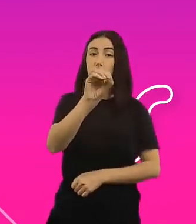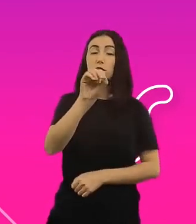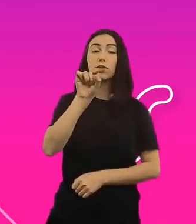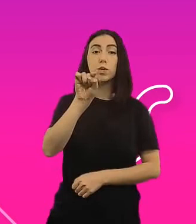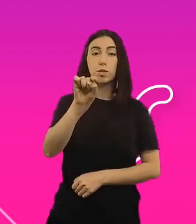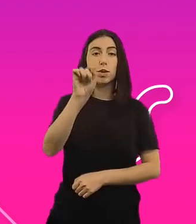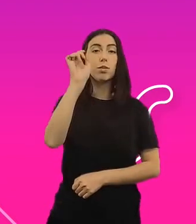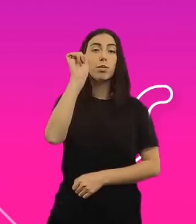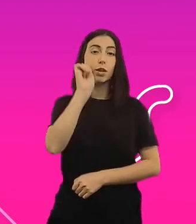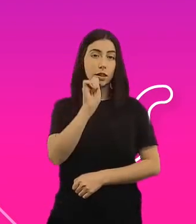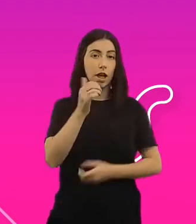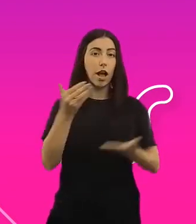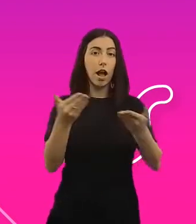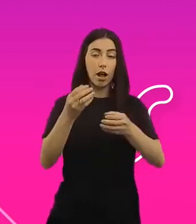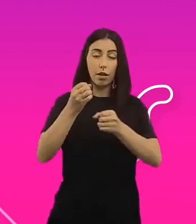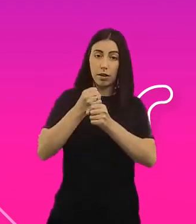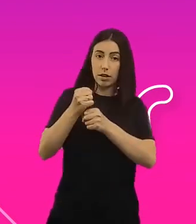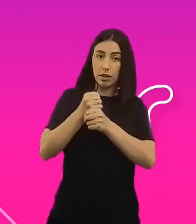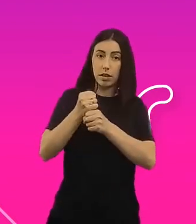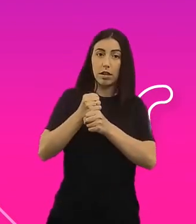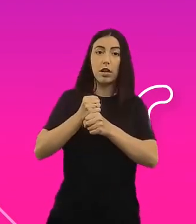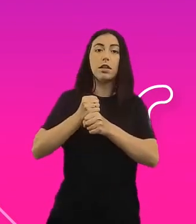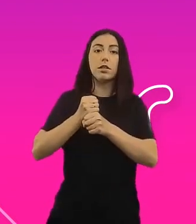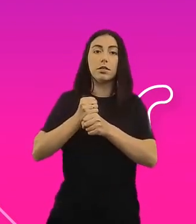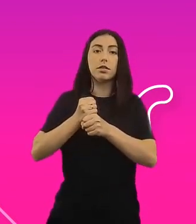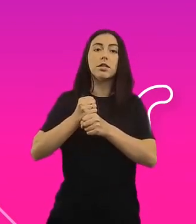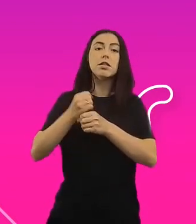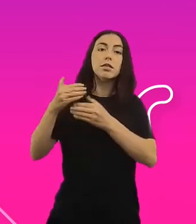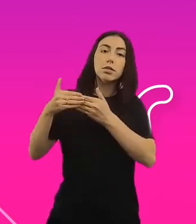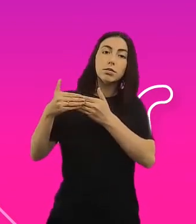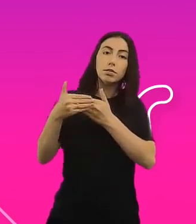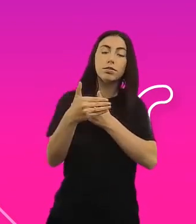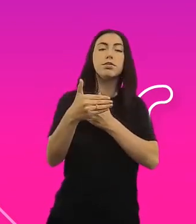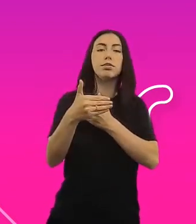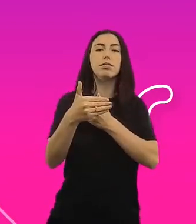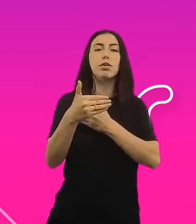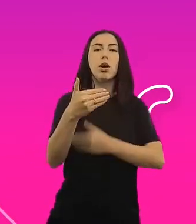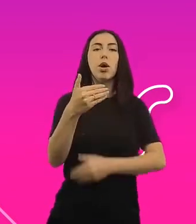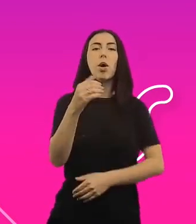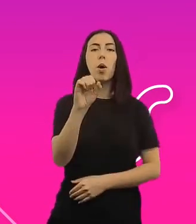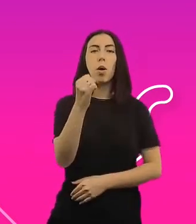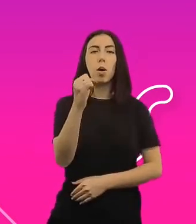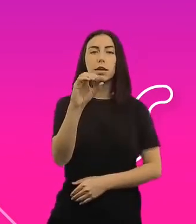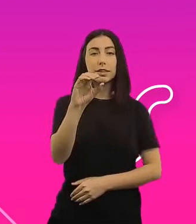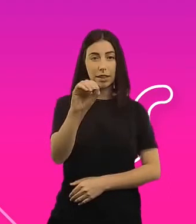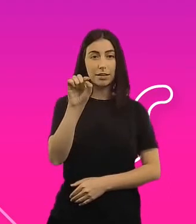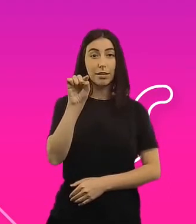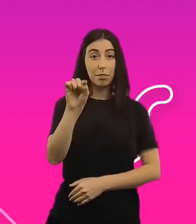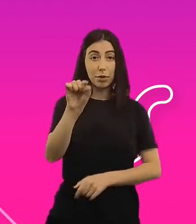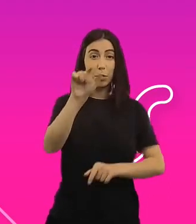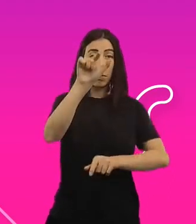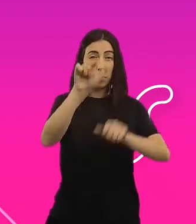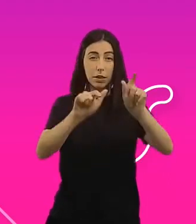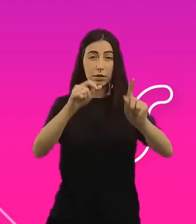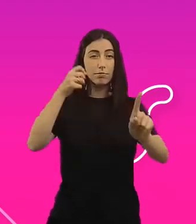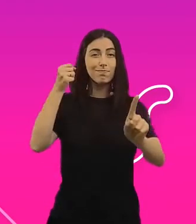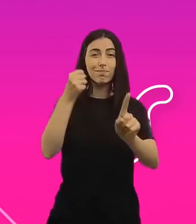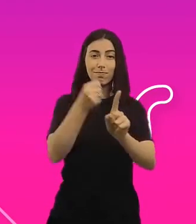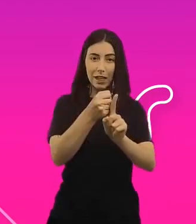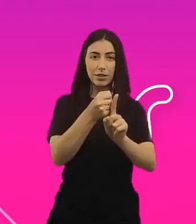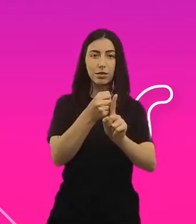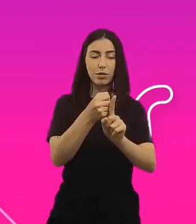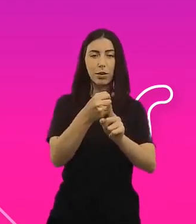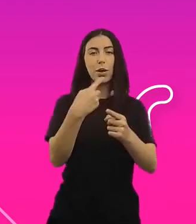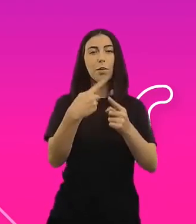e 80 mil pessoas, né, impactadas indiretamente, porque a gente entende que a gente está falando da família dessa